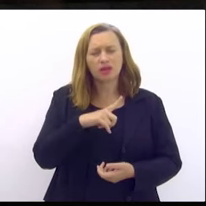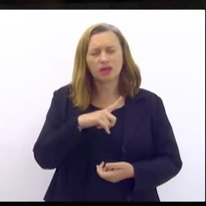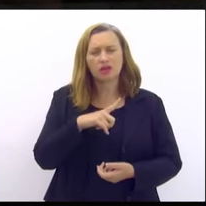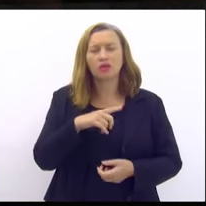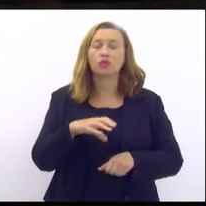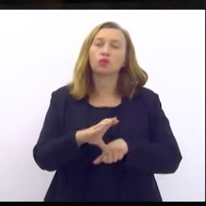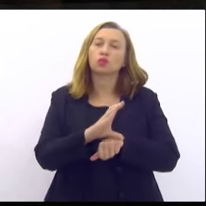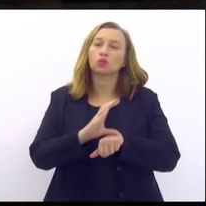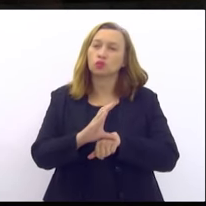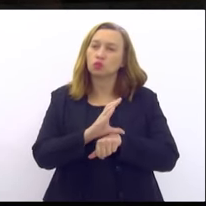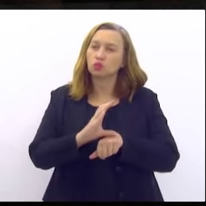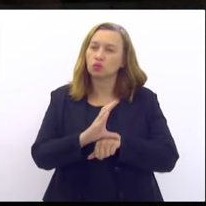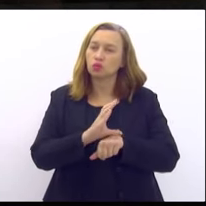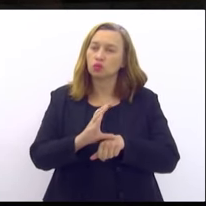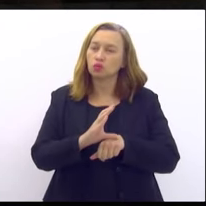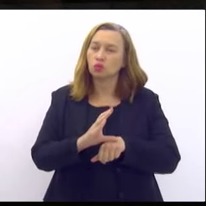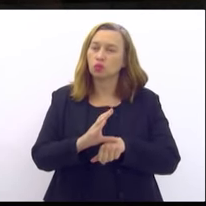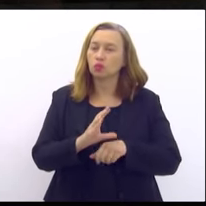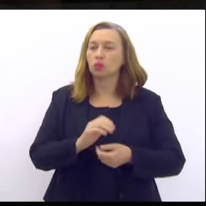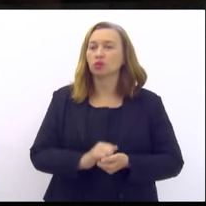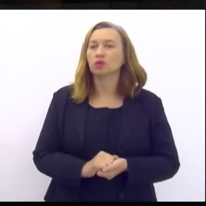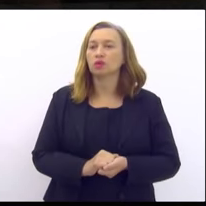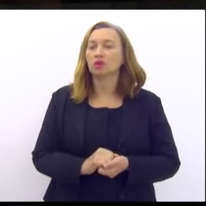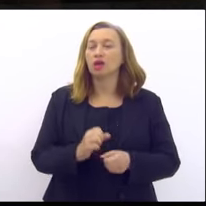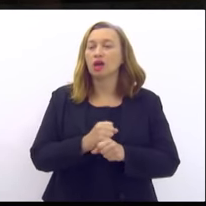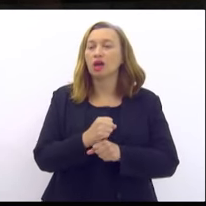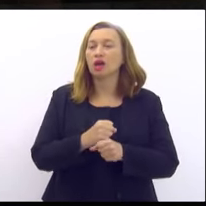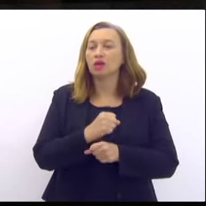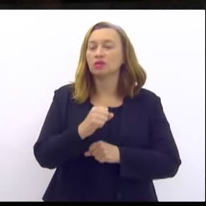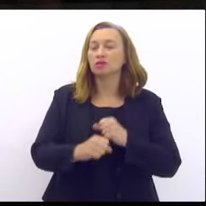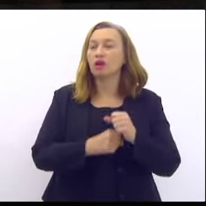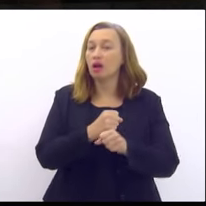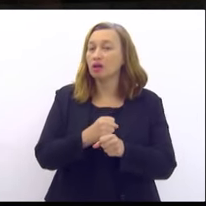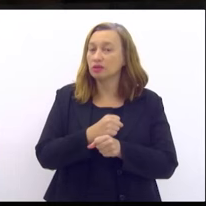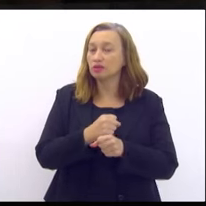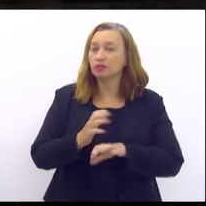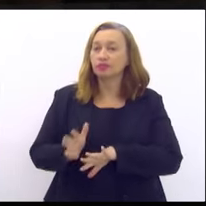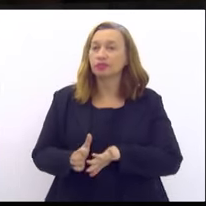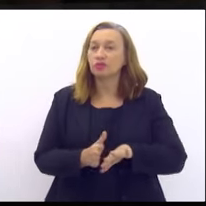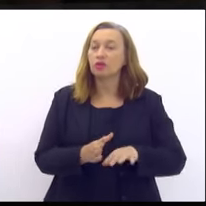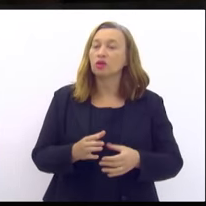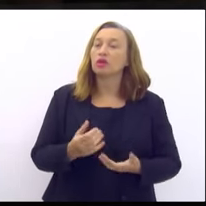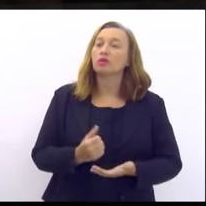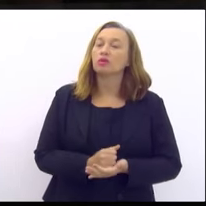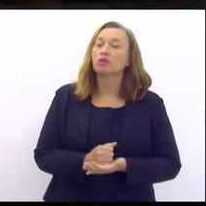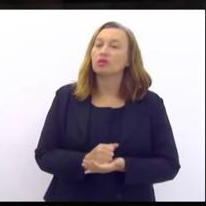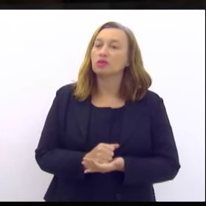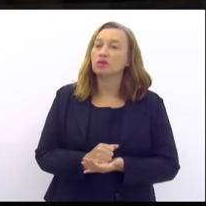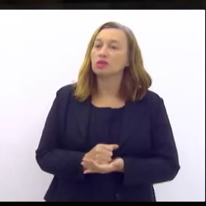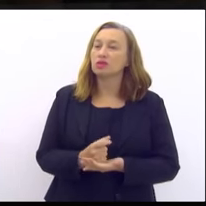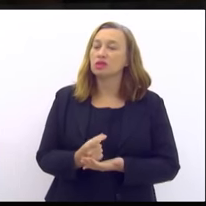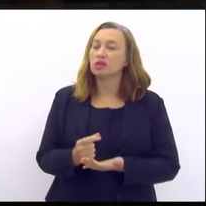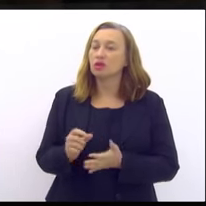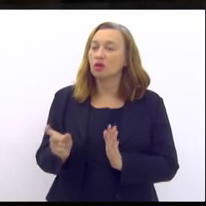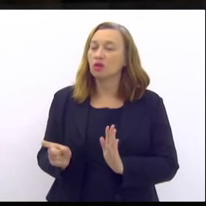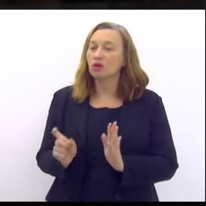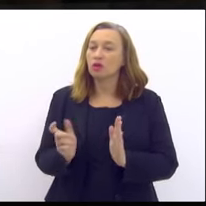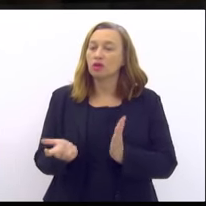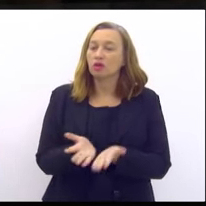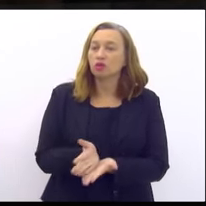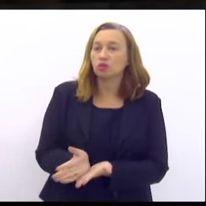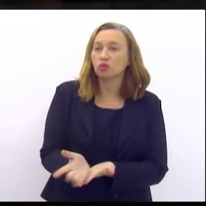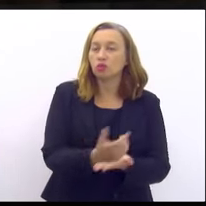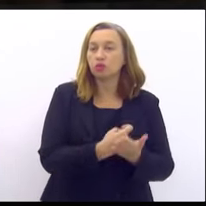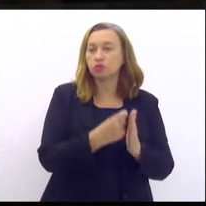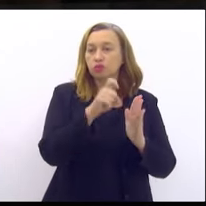Constituição o princípio da anualidade para você aumentar a alíquota de um tributo em um ano ele